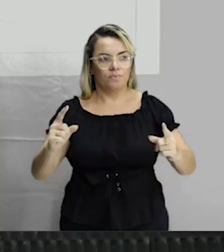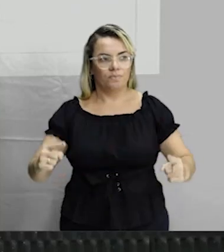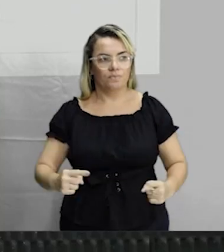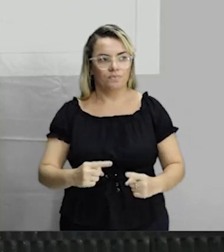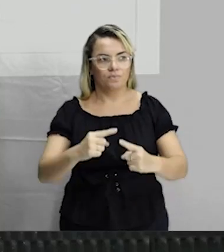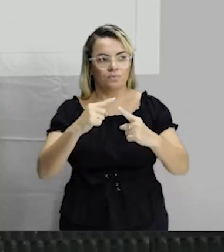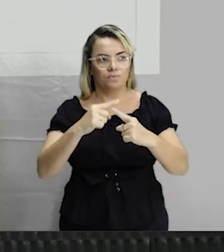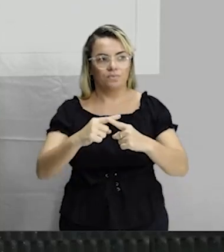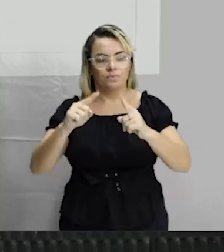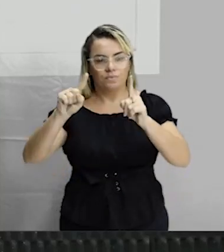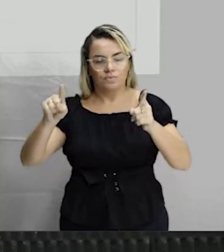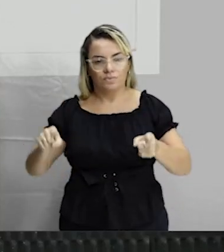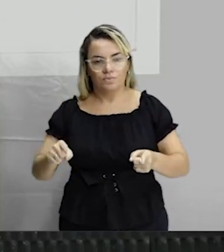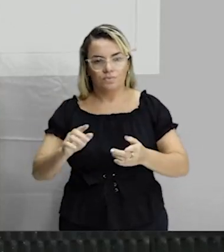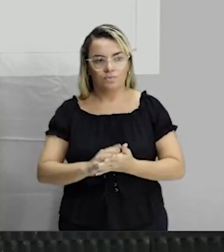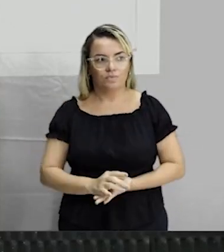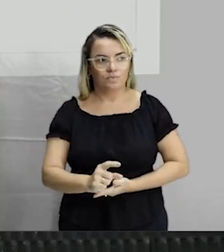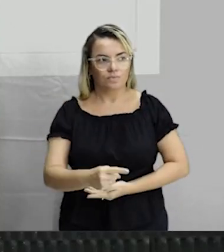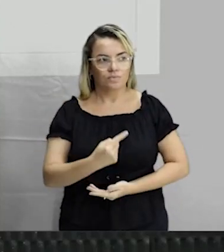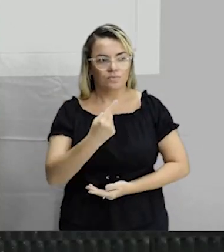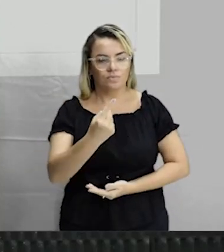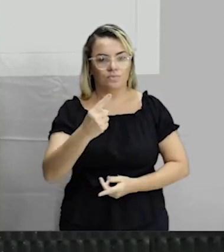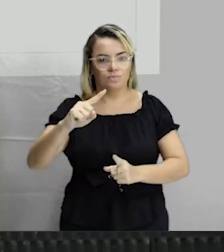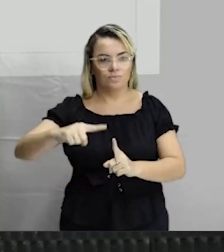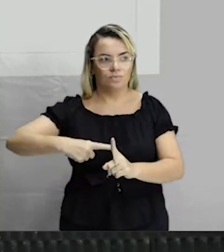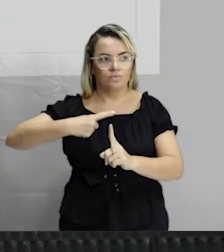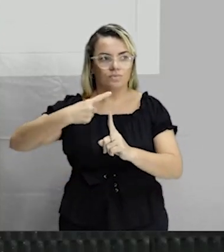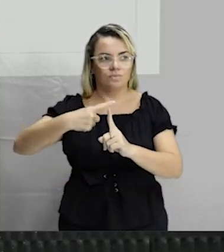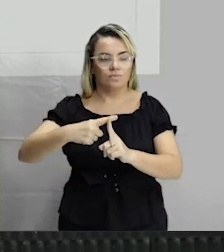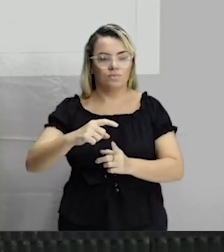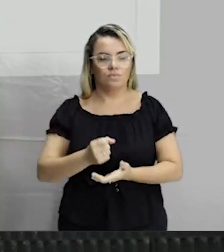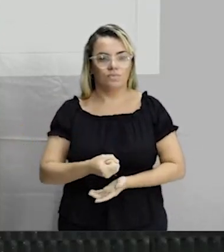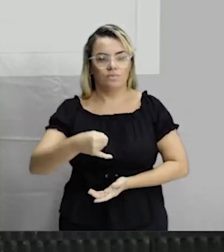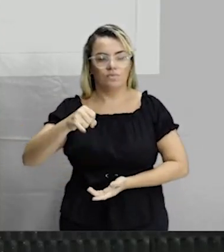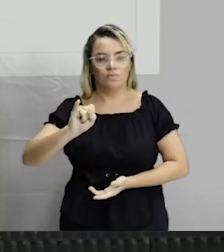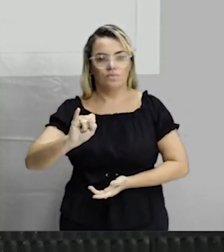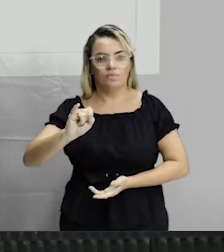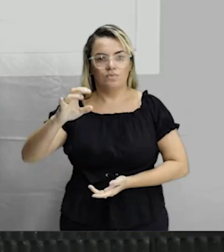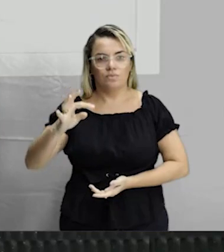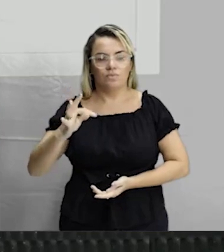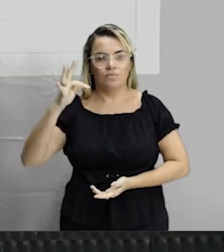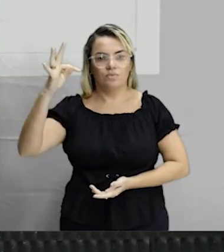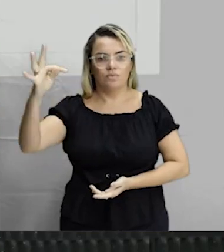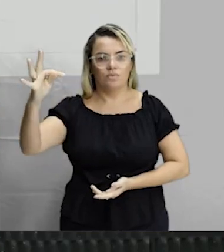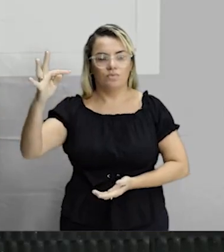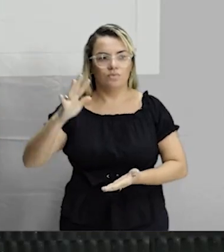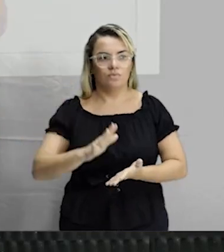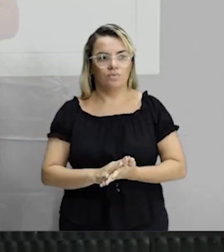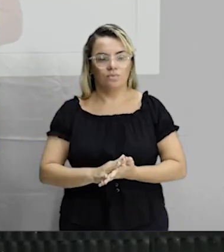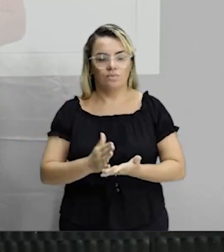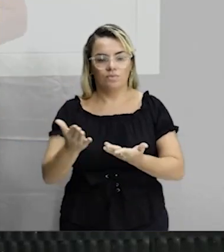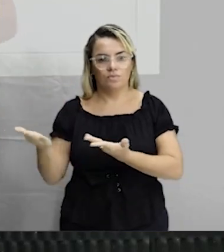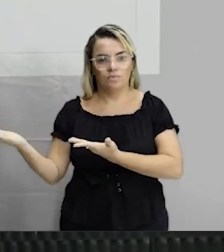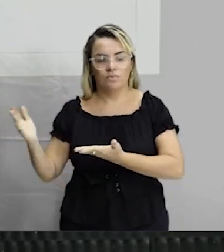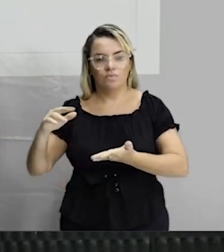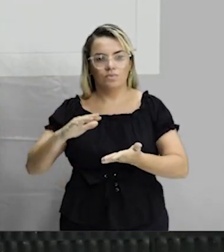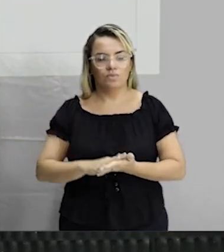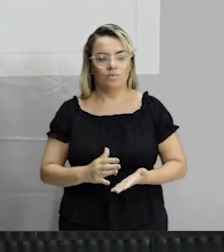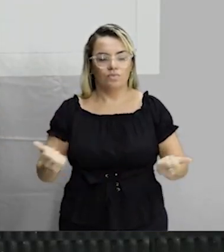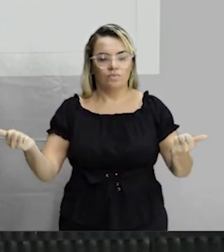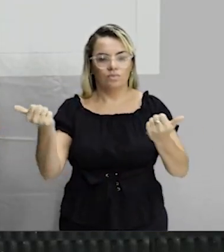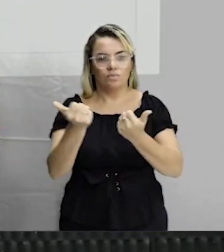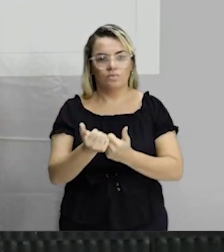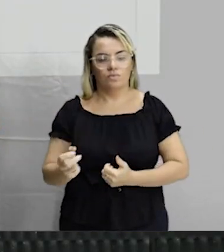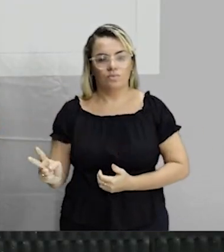multiplicado por 1 mais I elevado a T, né? Essa formulazinha aqui que nós vimos. Então vamos substituir os valores,